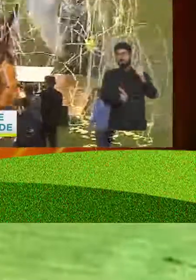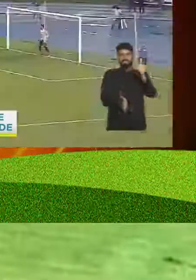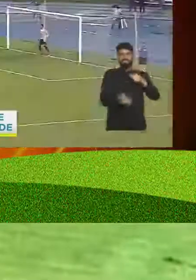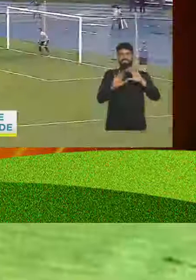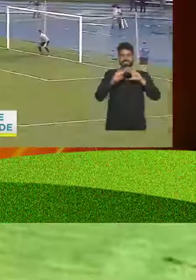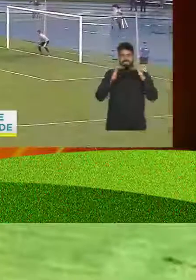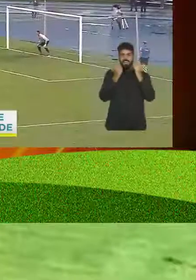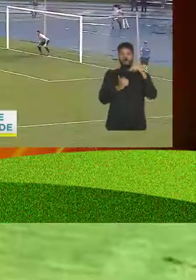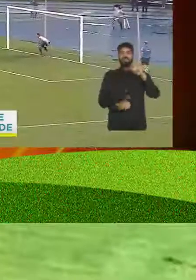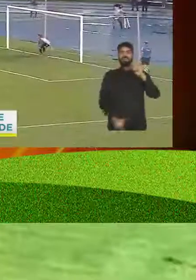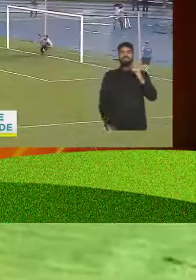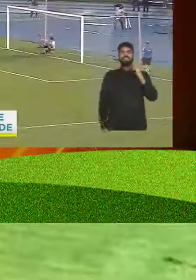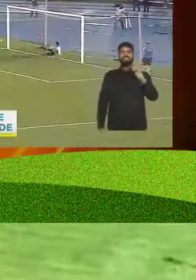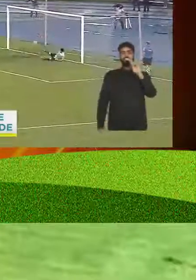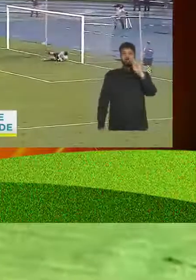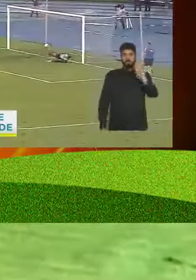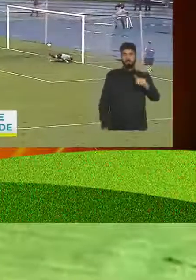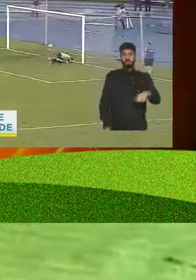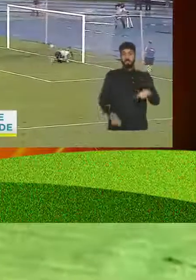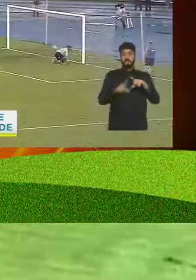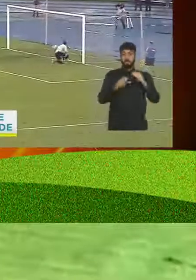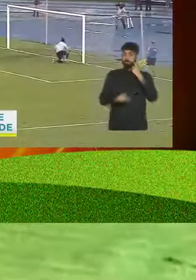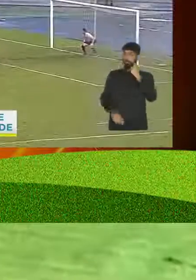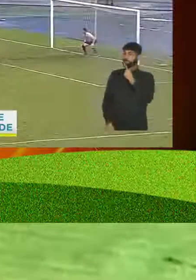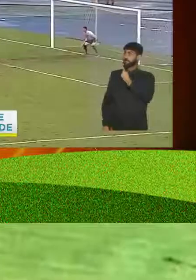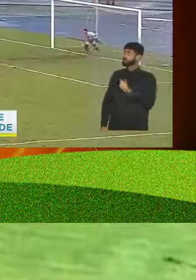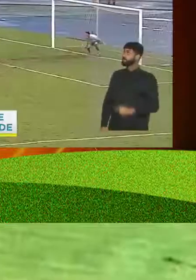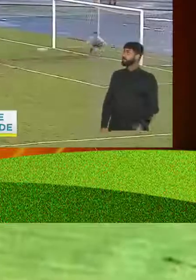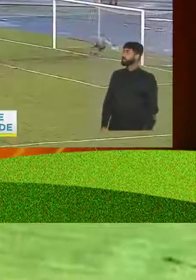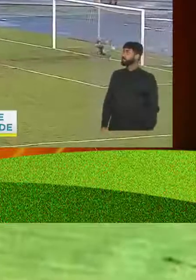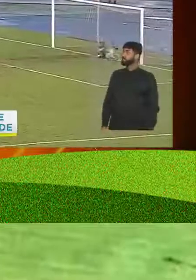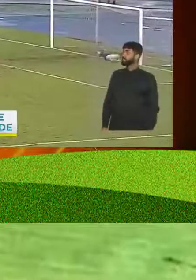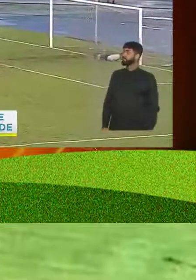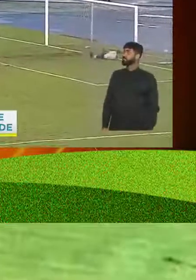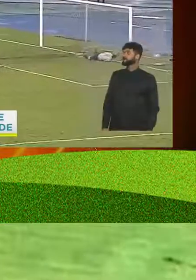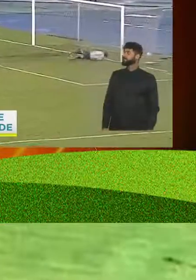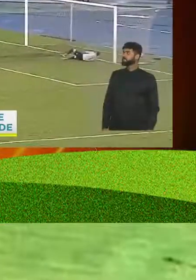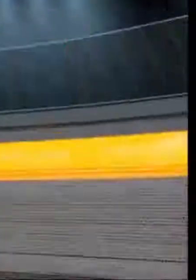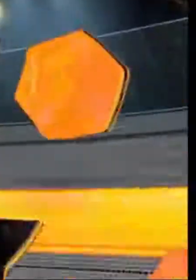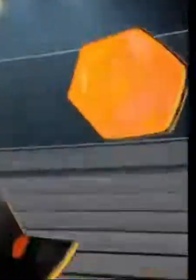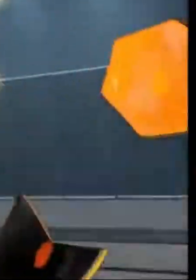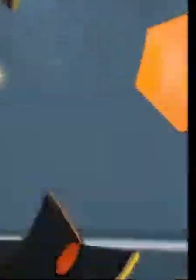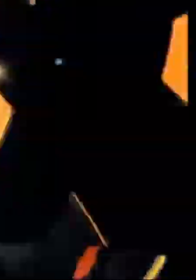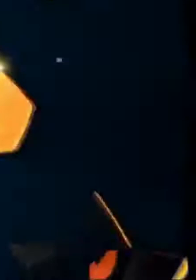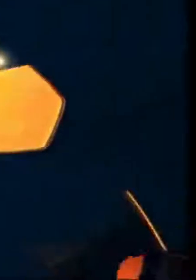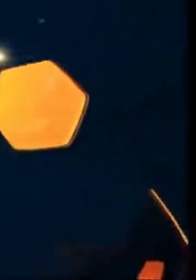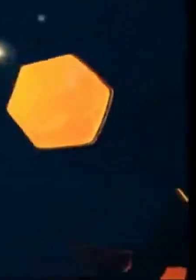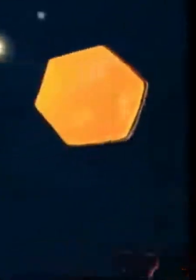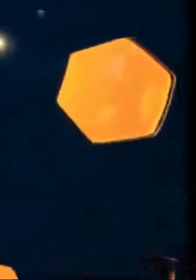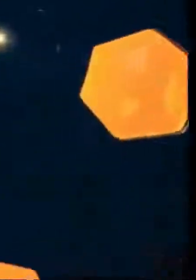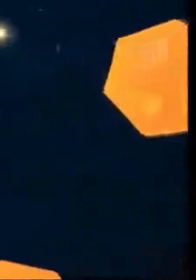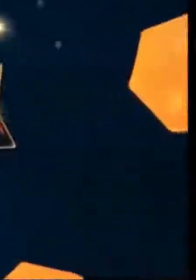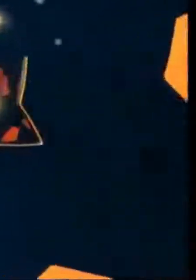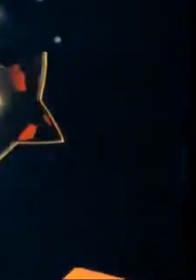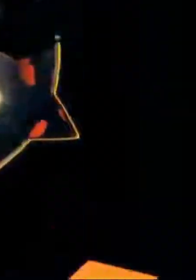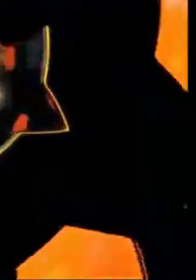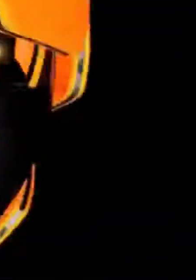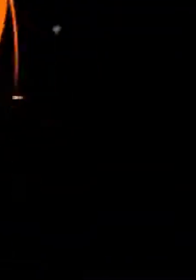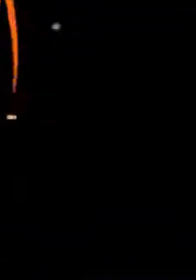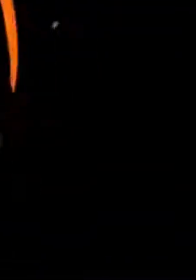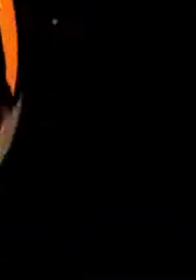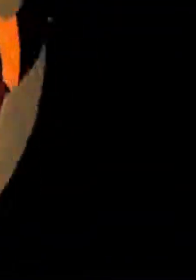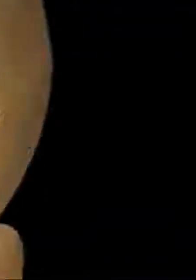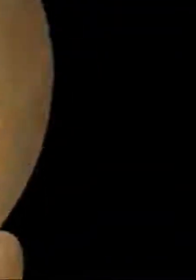Brasiliense, que é o campeão da Copa Verde. Título veio nos pênaltis. Notícias do mundo